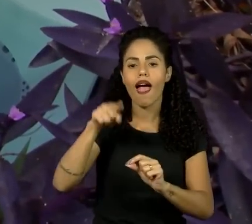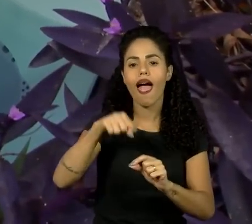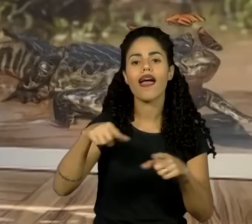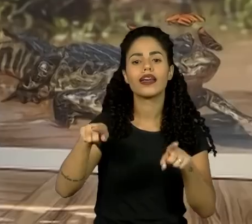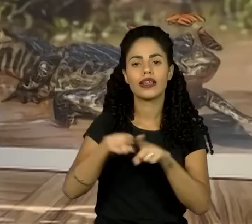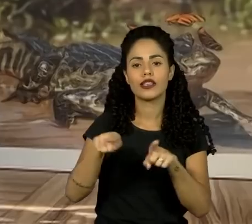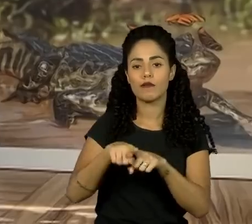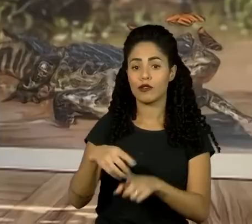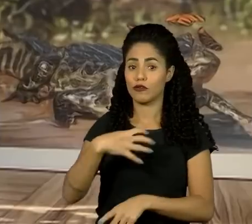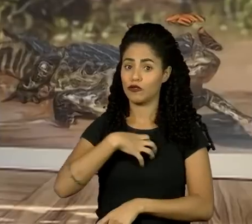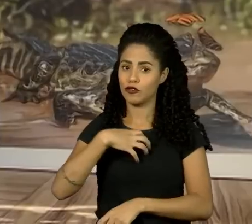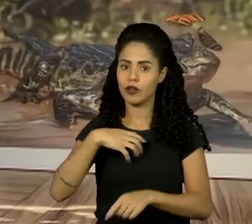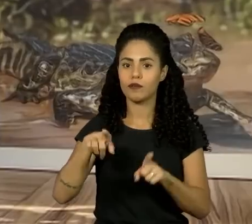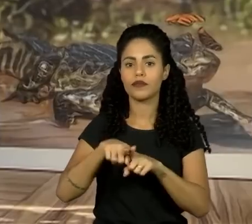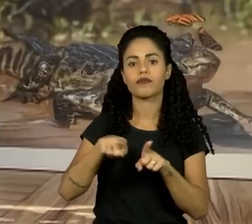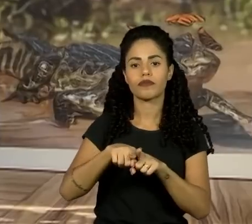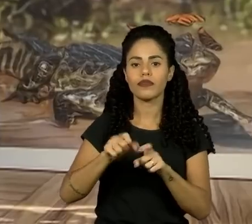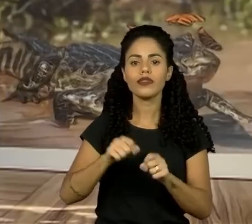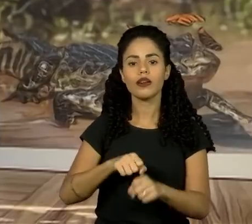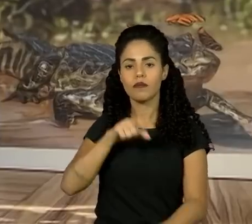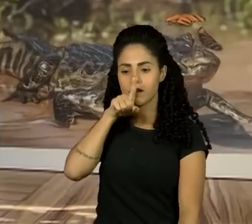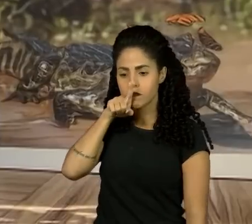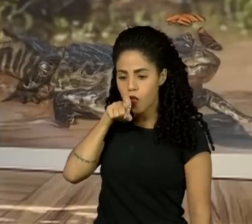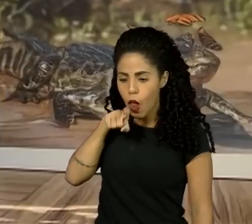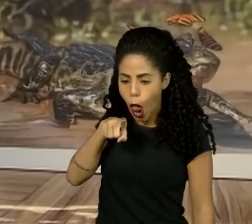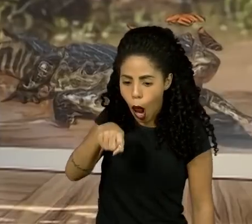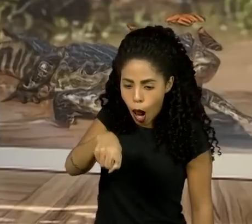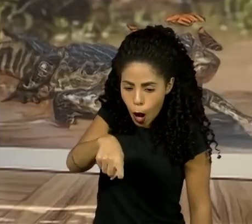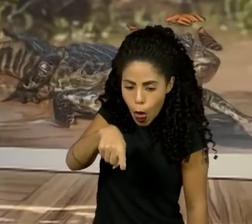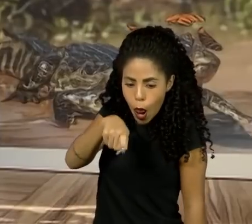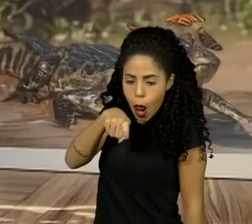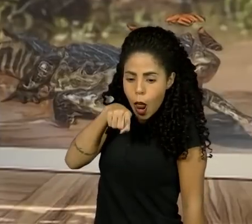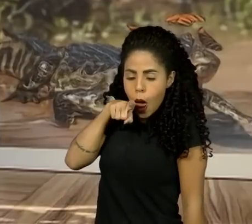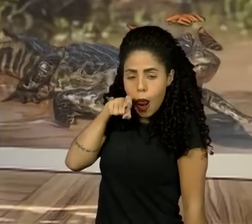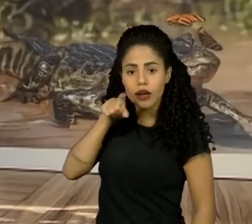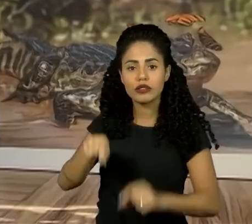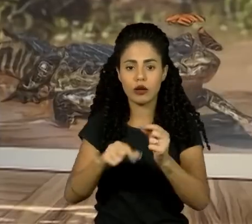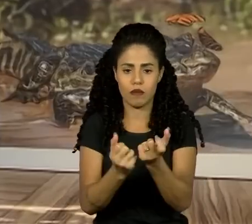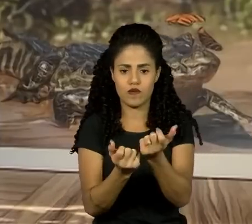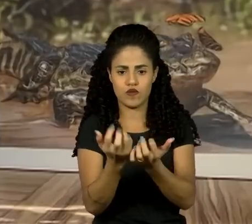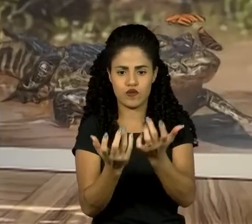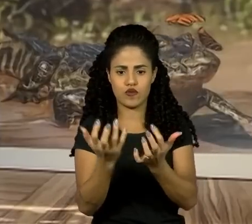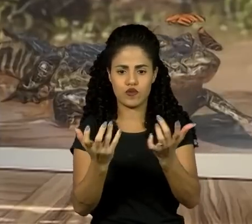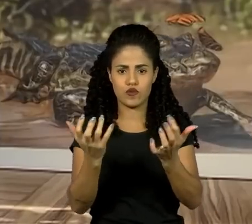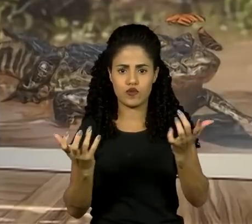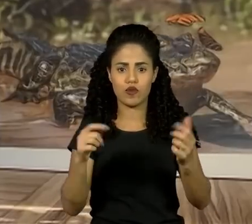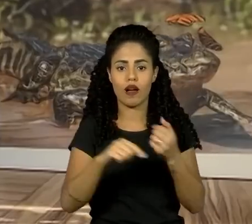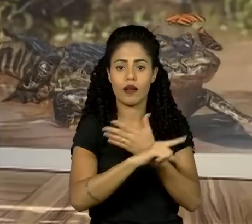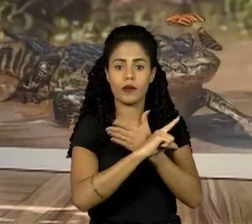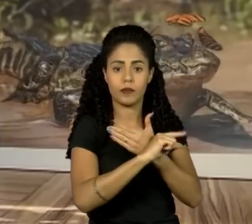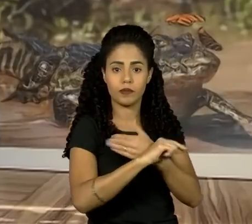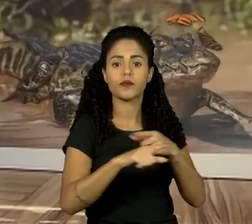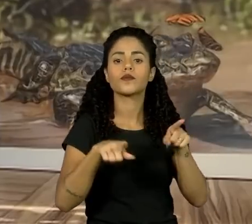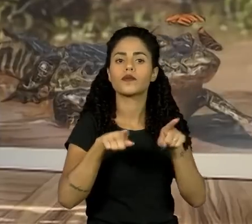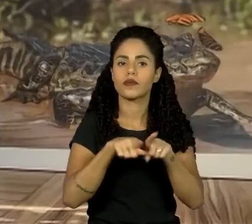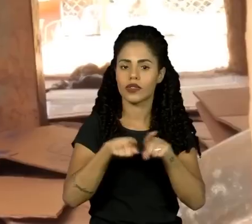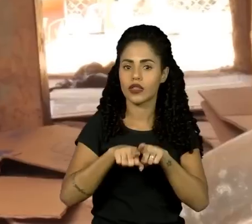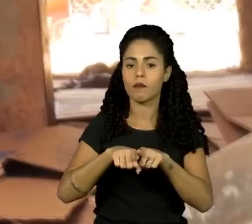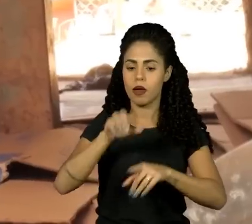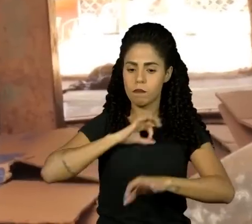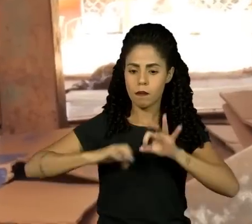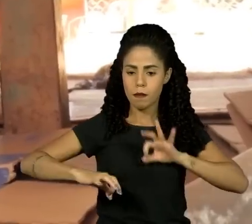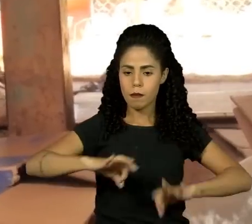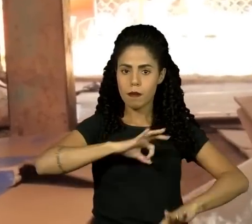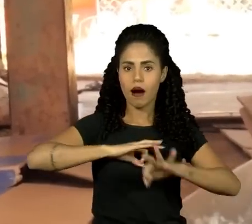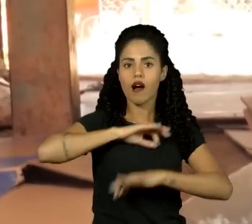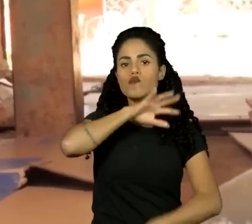dos animais. O Tamanduá-bandeira, que fala sobre a questão do atropelamento de fauna nas estradas do Pantanal. A gente tem a onça-pintada, na figura